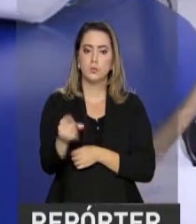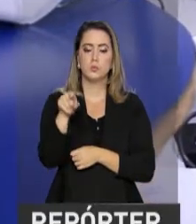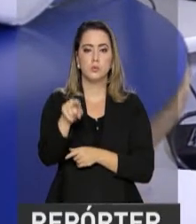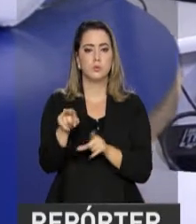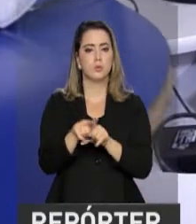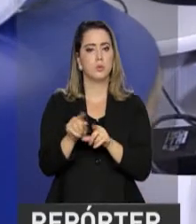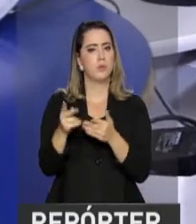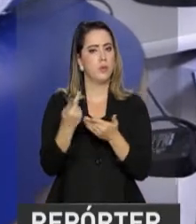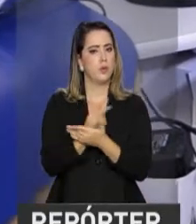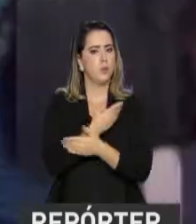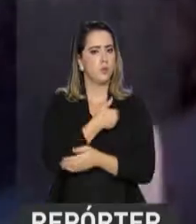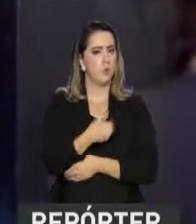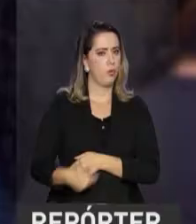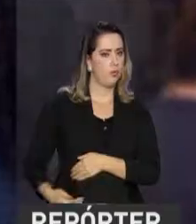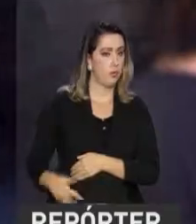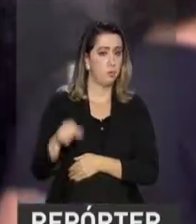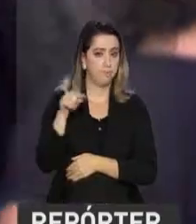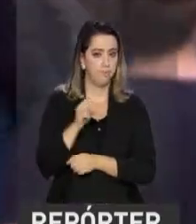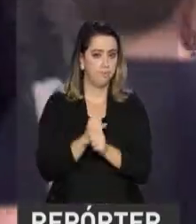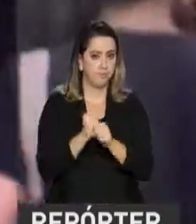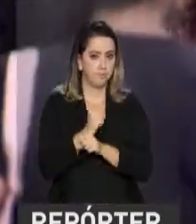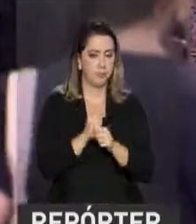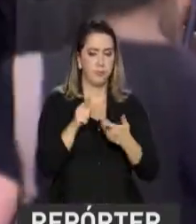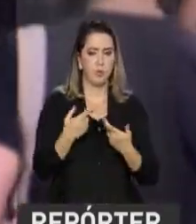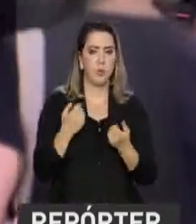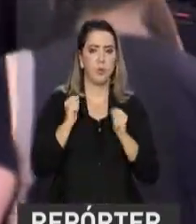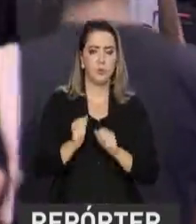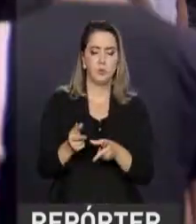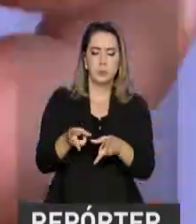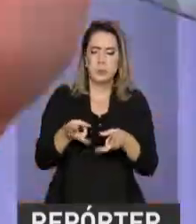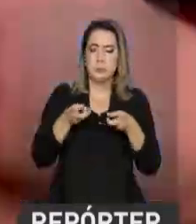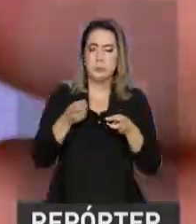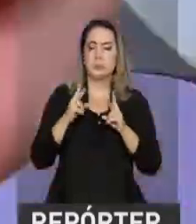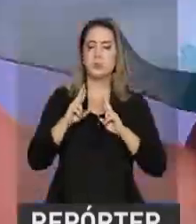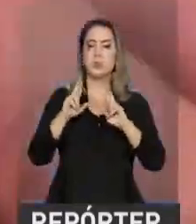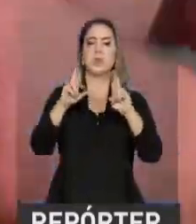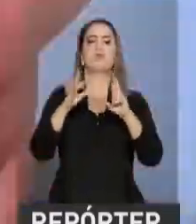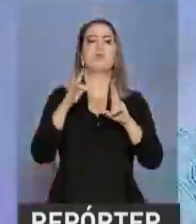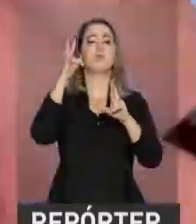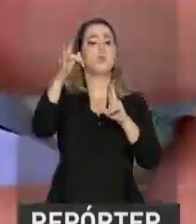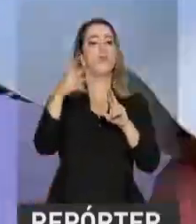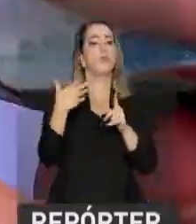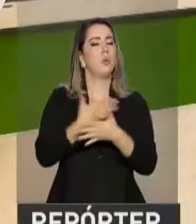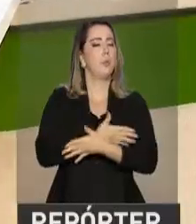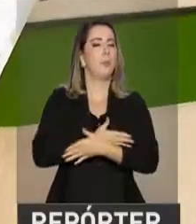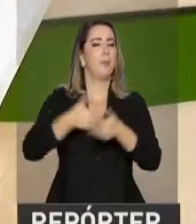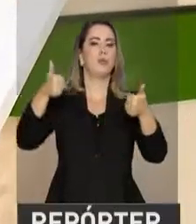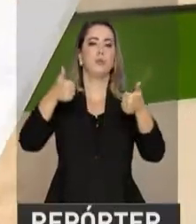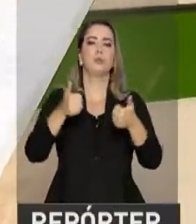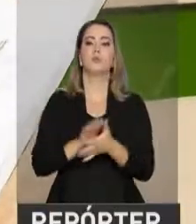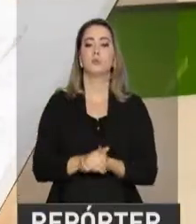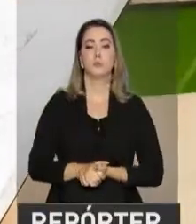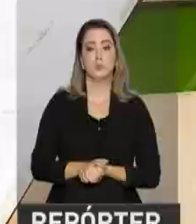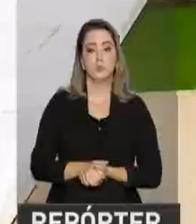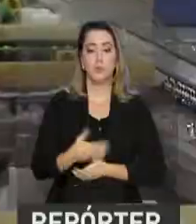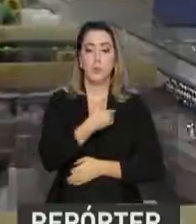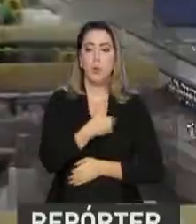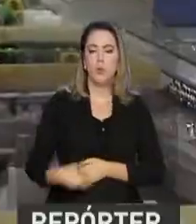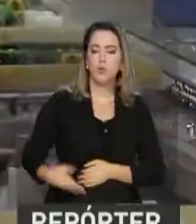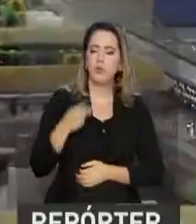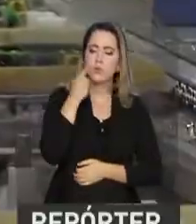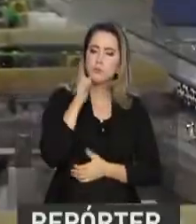adotadas pelo governo o que viabiliza uma perspectiva muito positiva para 2018 segundo o governo houve